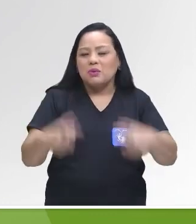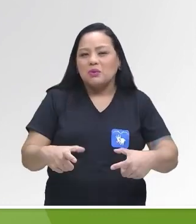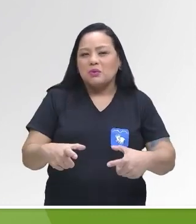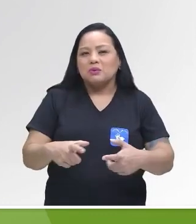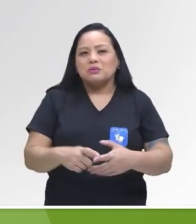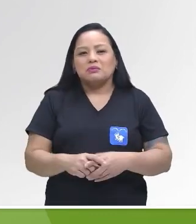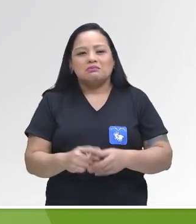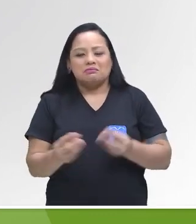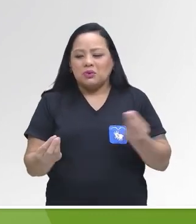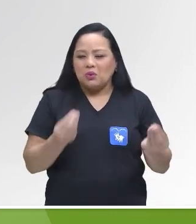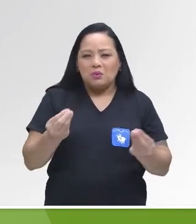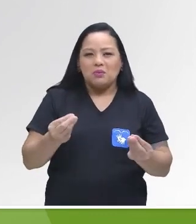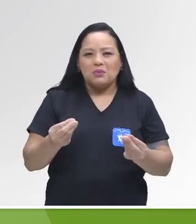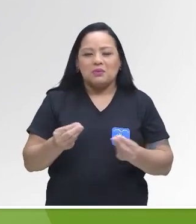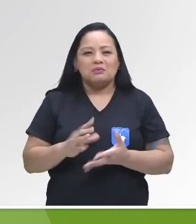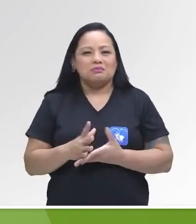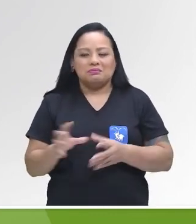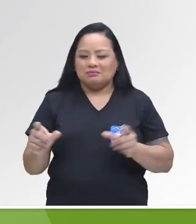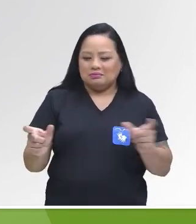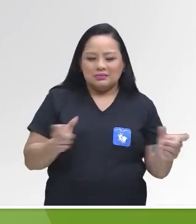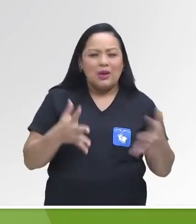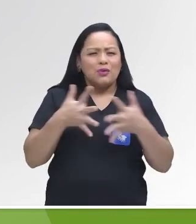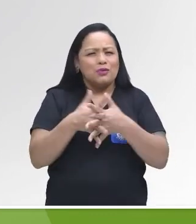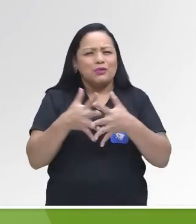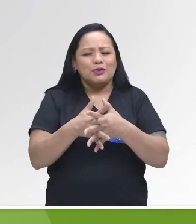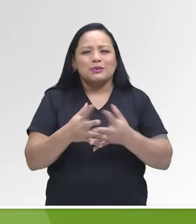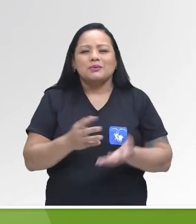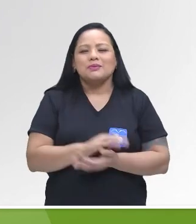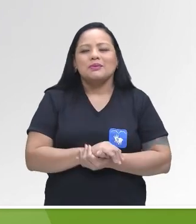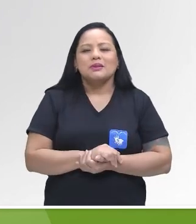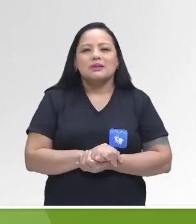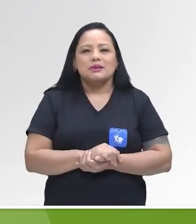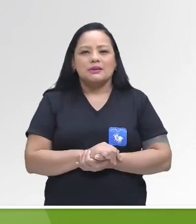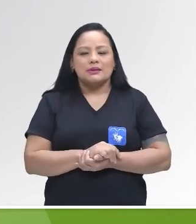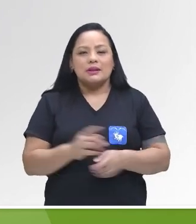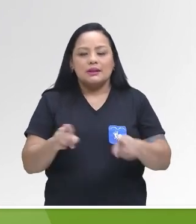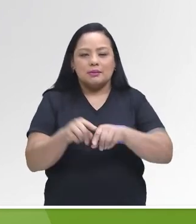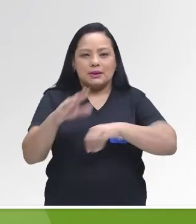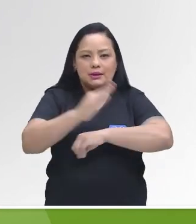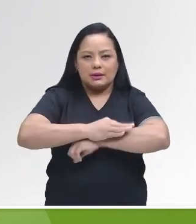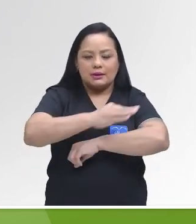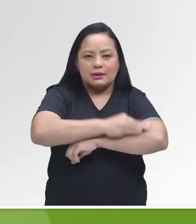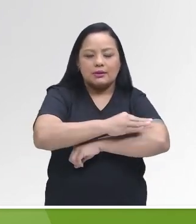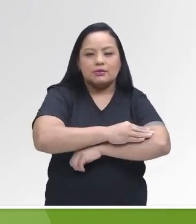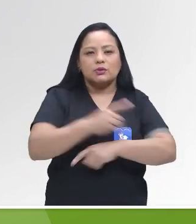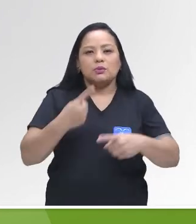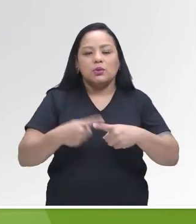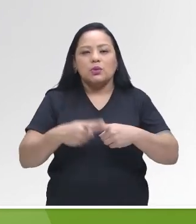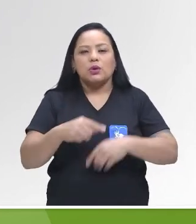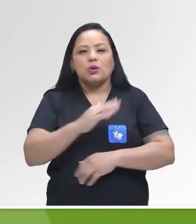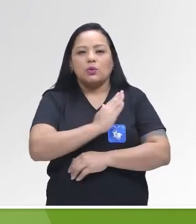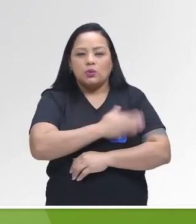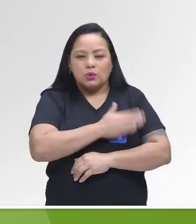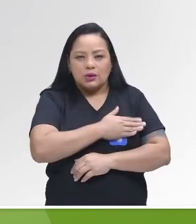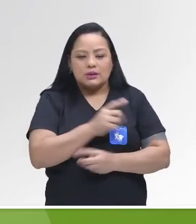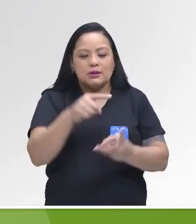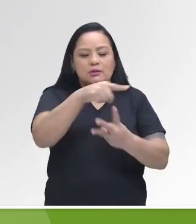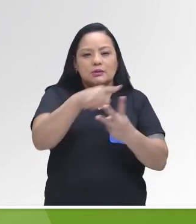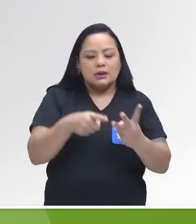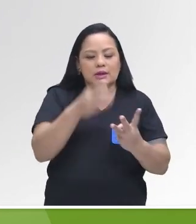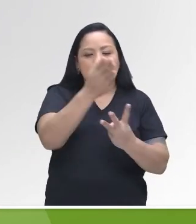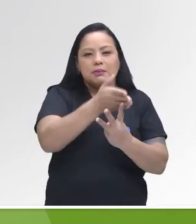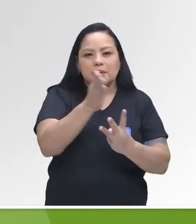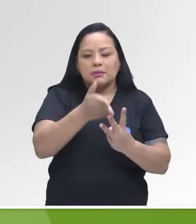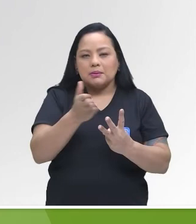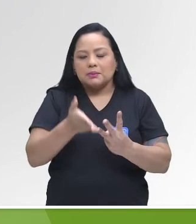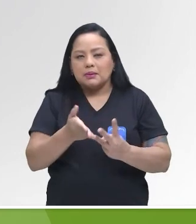cauda e onde é a cabeça, né? Bem curioso, tá? E aí eles também são anfíbios por conta ali do coração deles ter 3